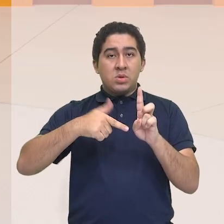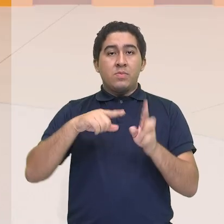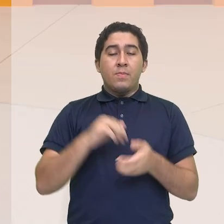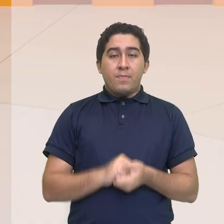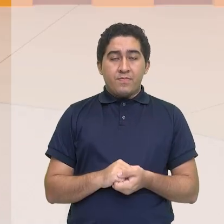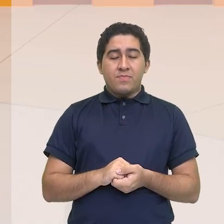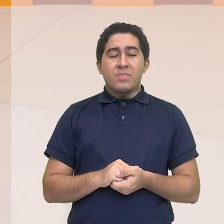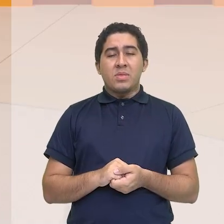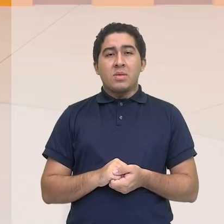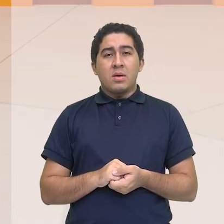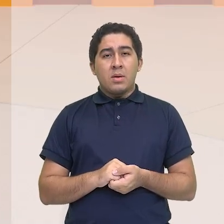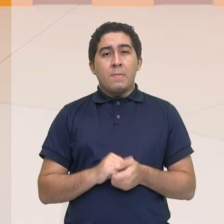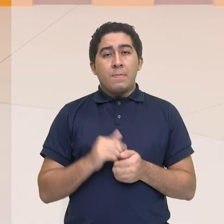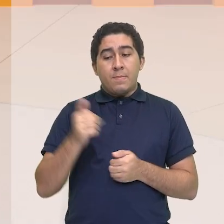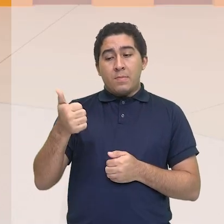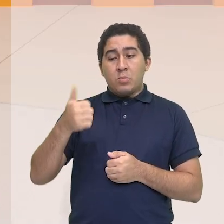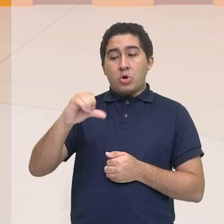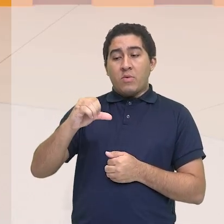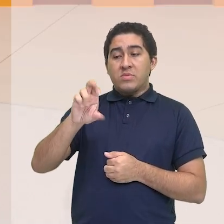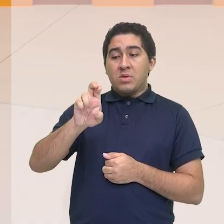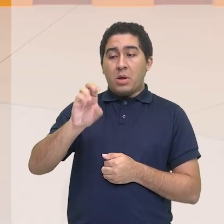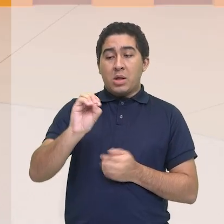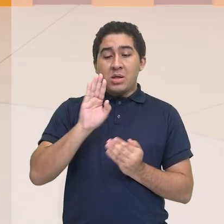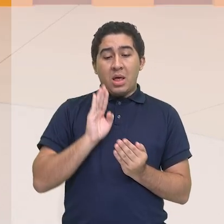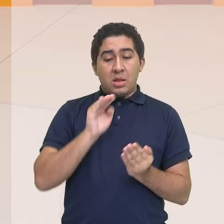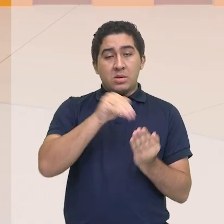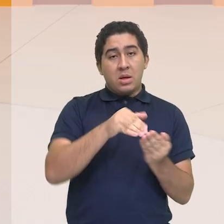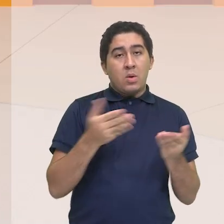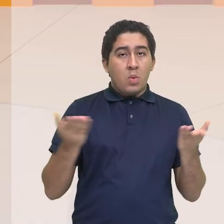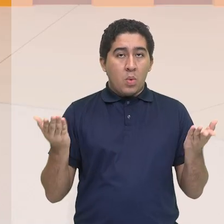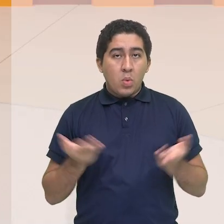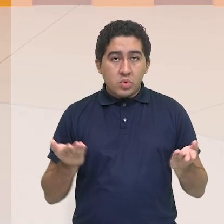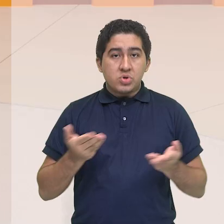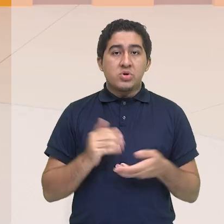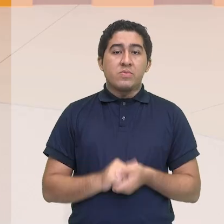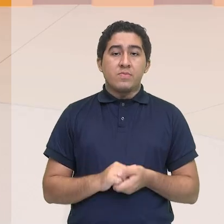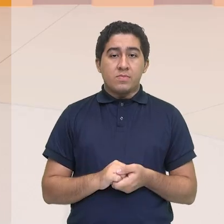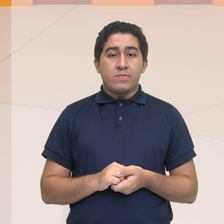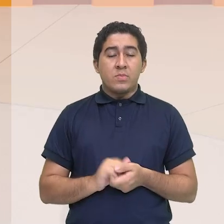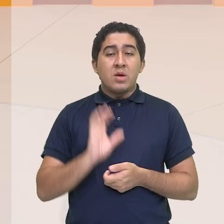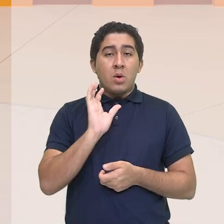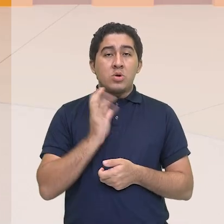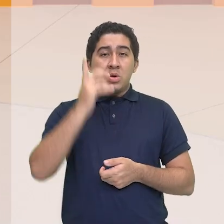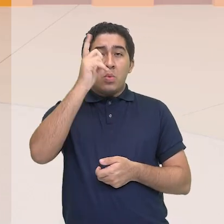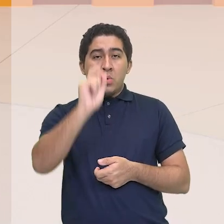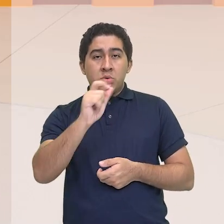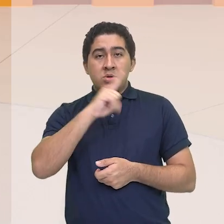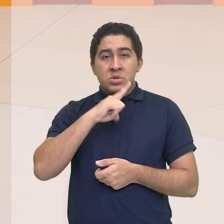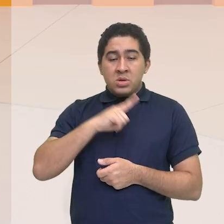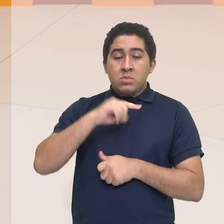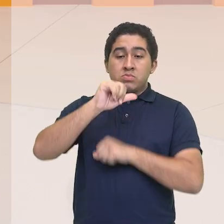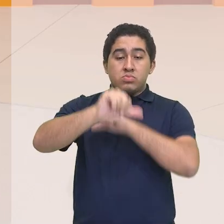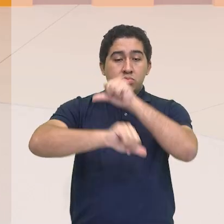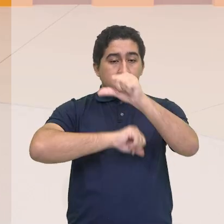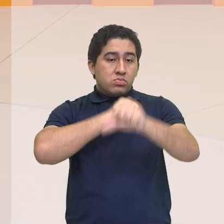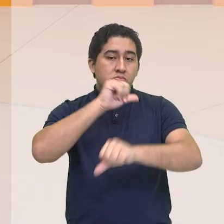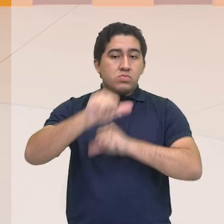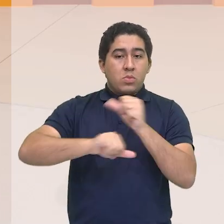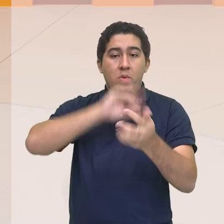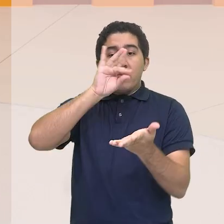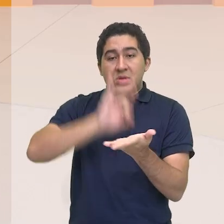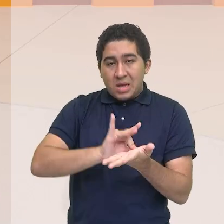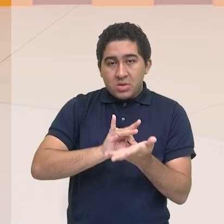partir de 1950 até os dias atuais, foi quando houveram as chamadas grandes transformações